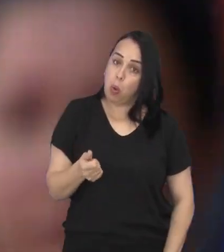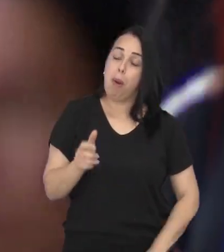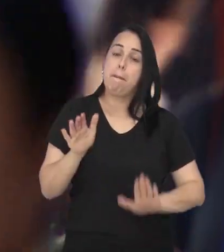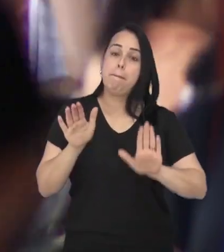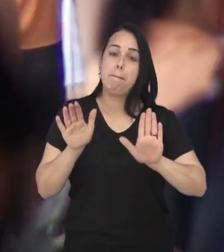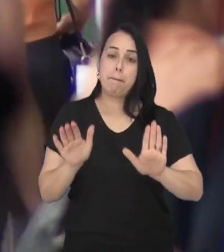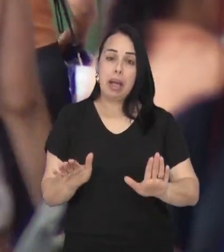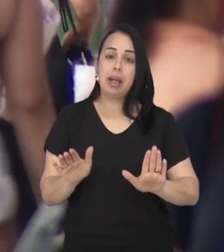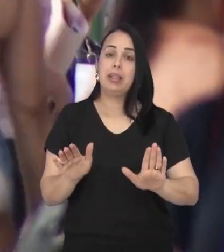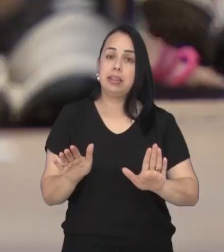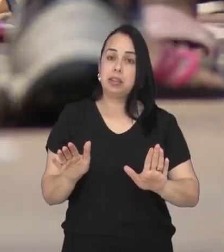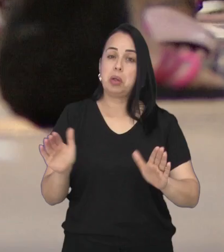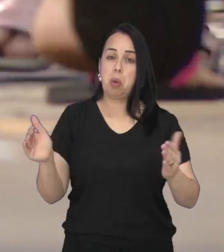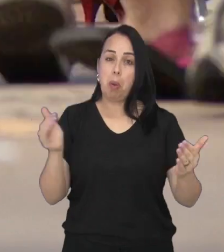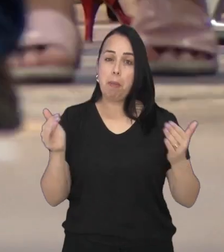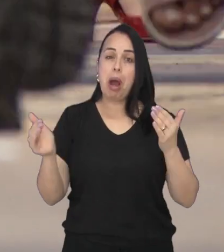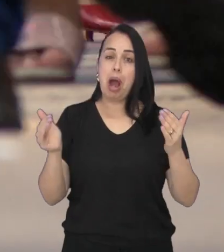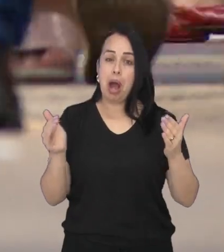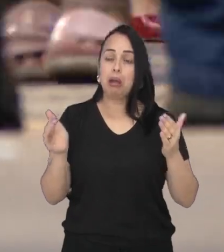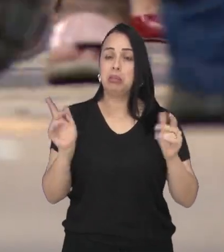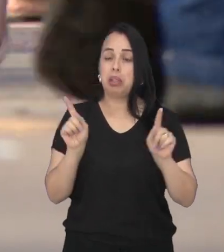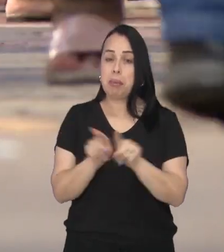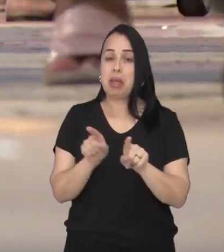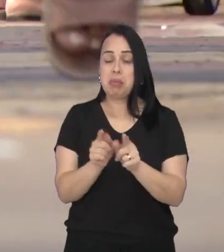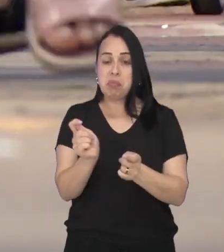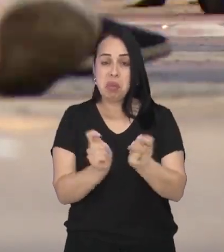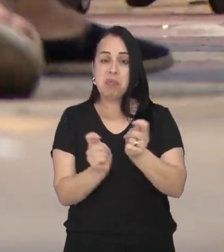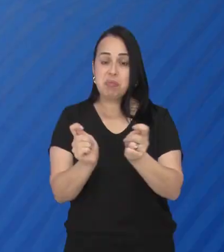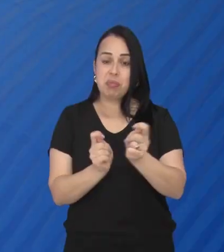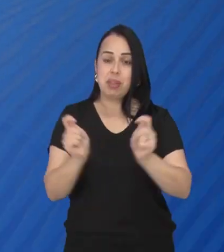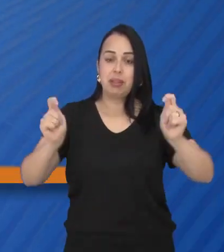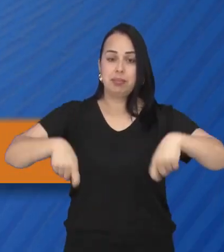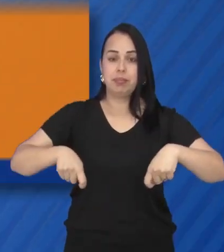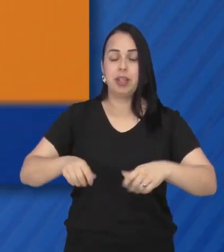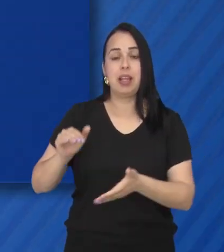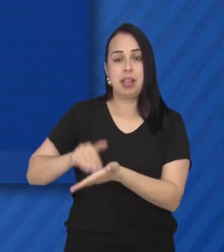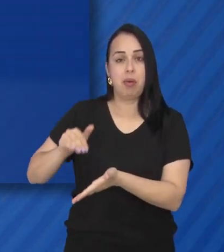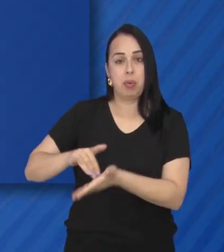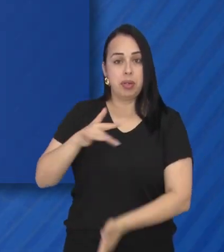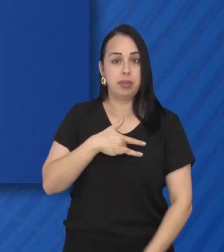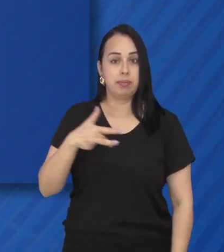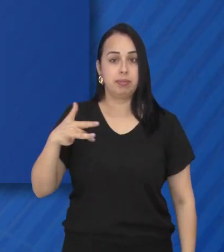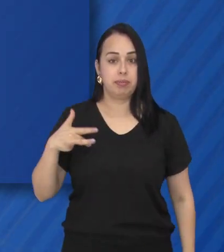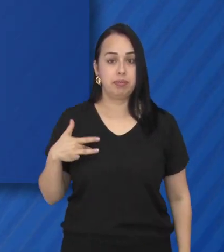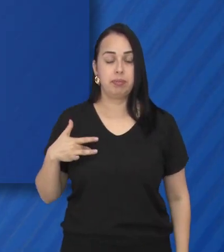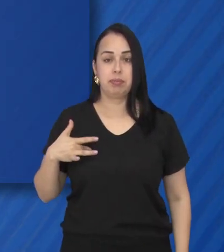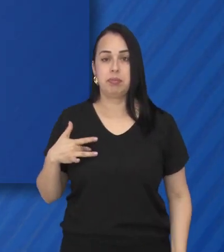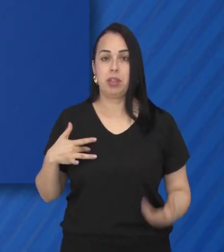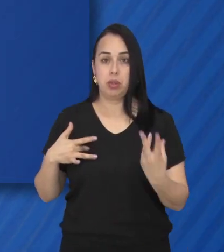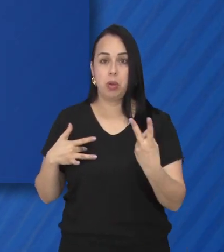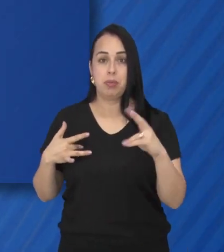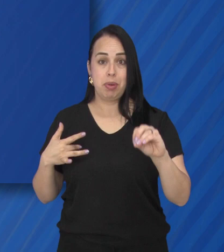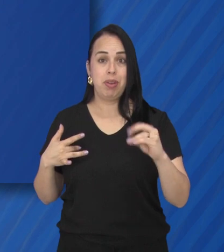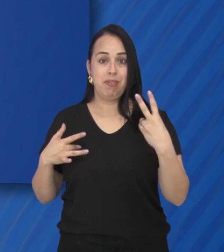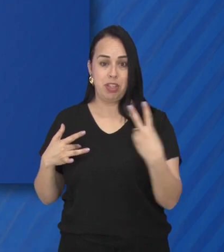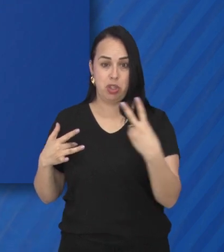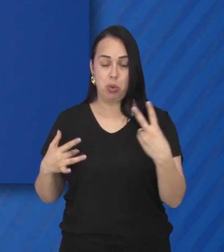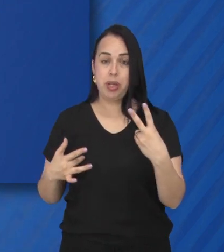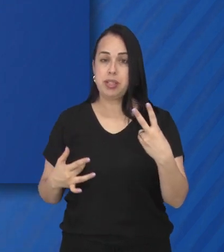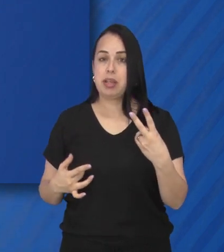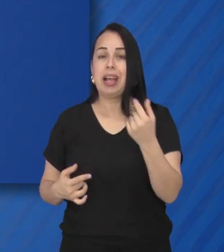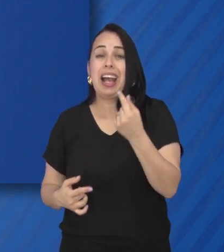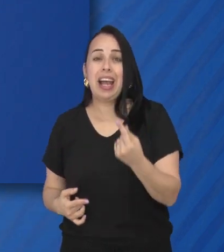proporcionalmente baixos e considerados sob controle segundo dados da Secretaria de Saúde foram